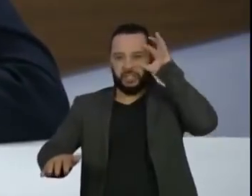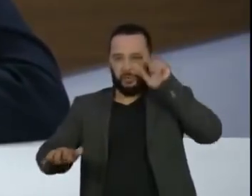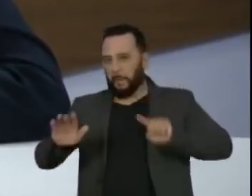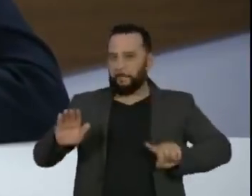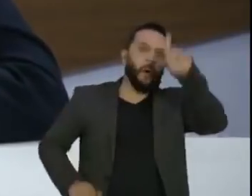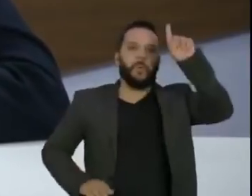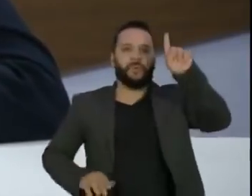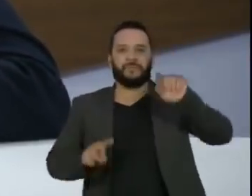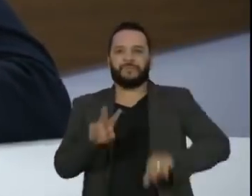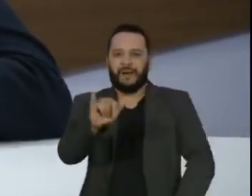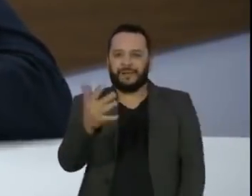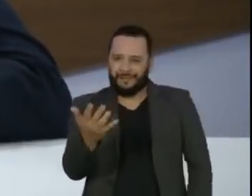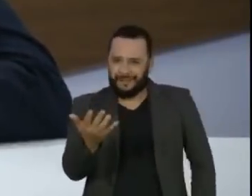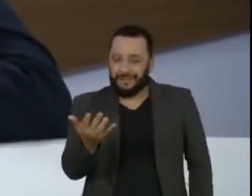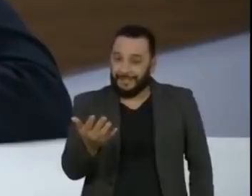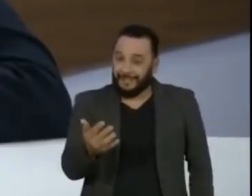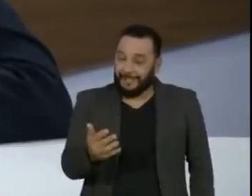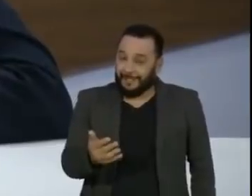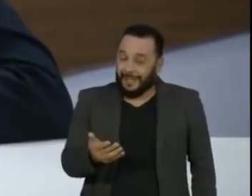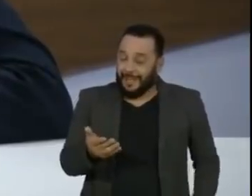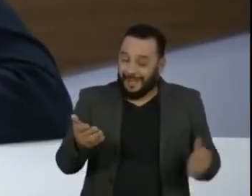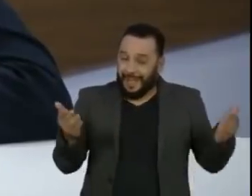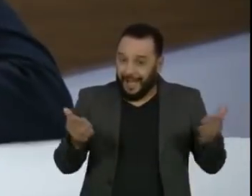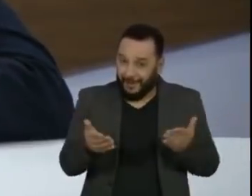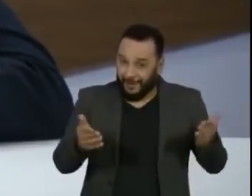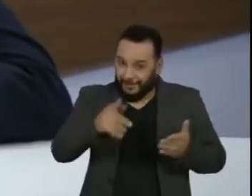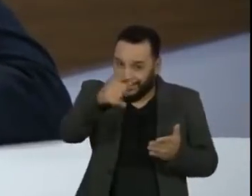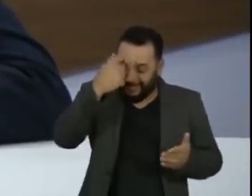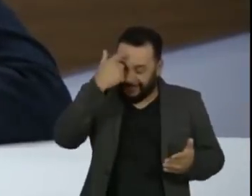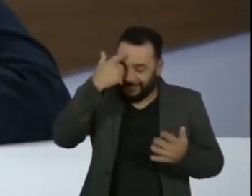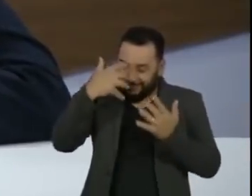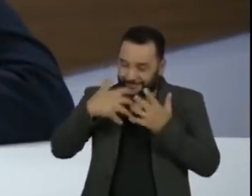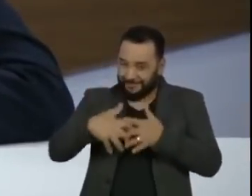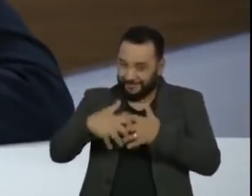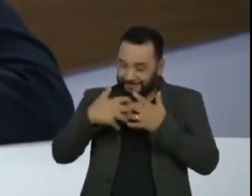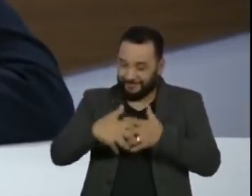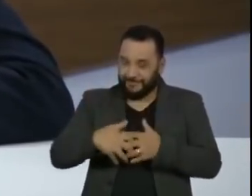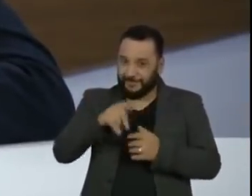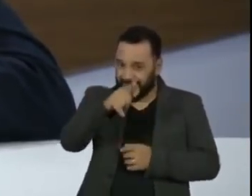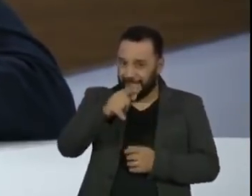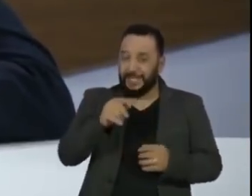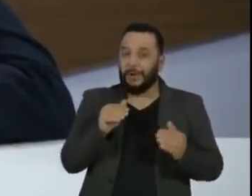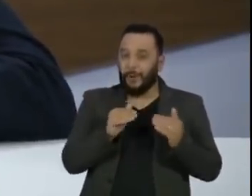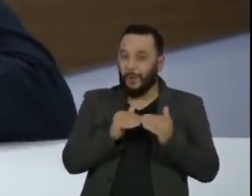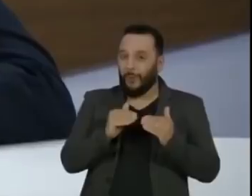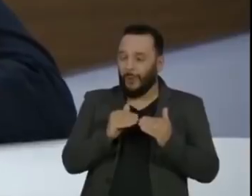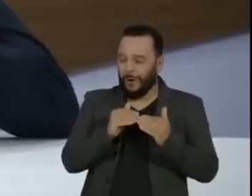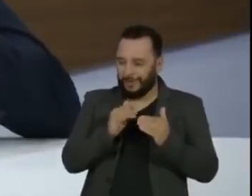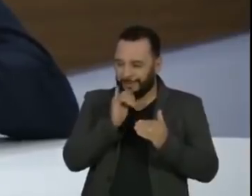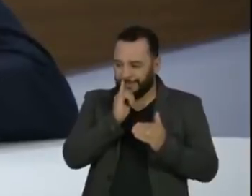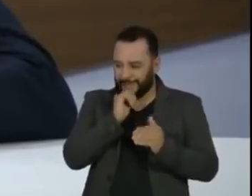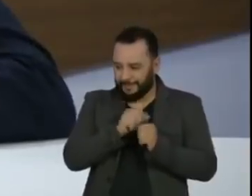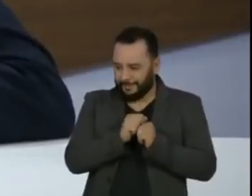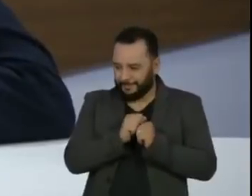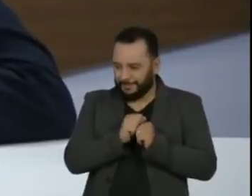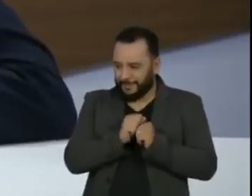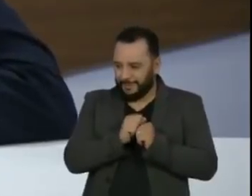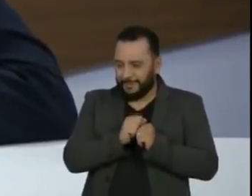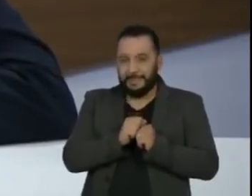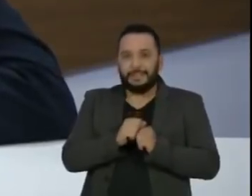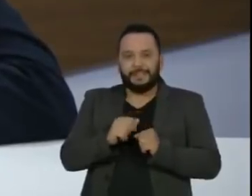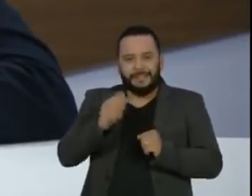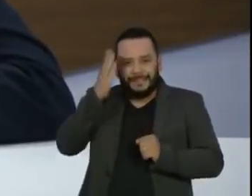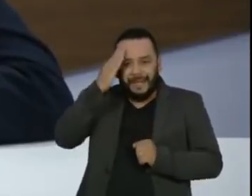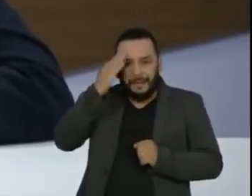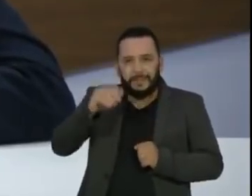compras a sua a sua autocrítica interior eu queria perguntar se o senhor não concorda que faltou naquele momento para que